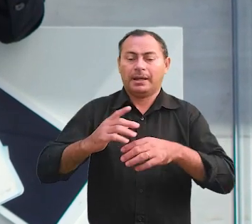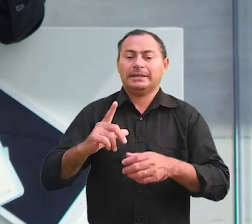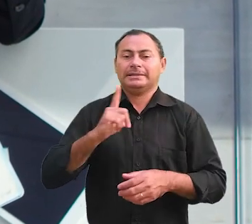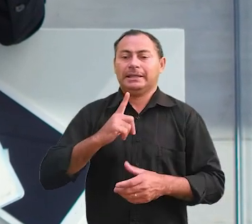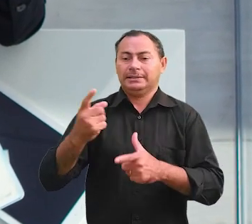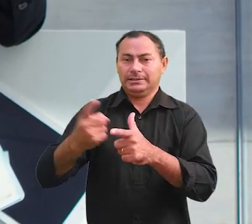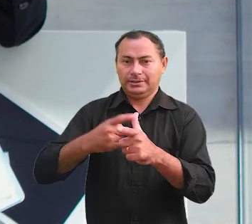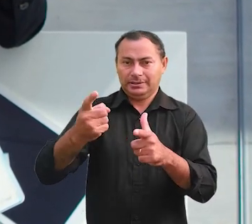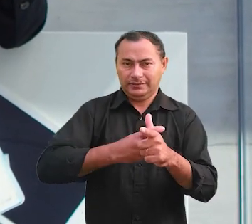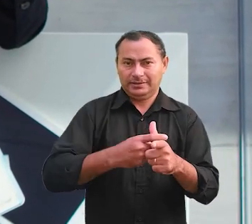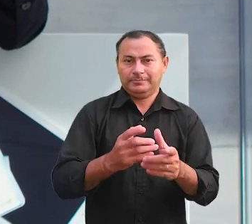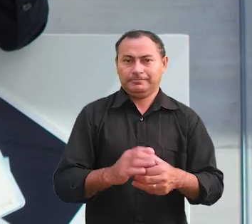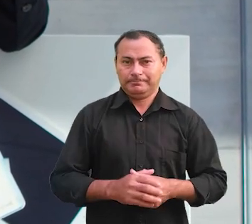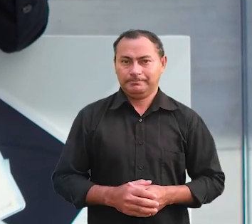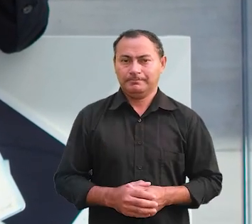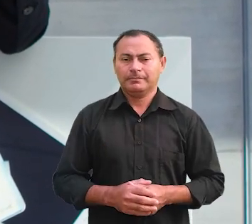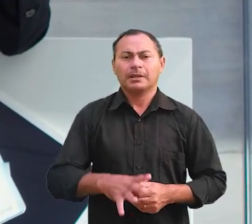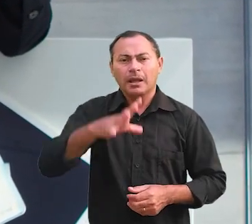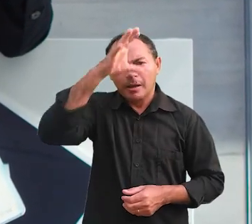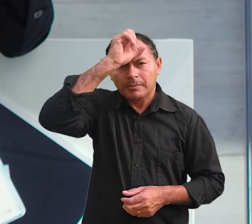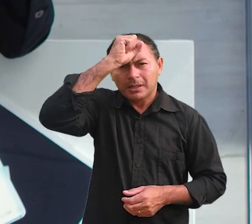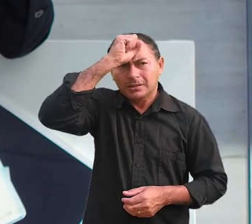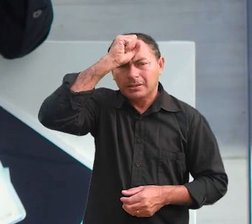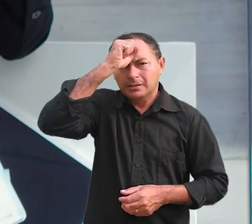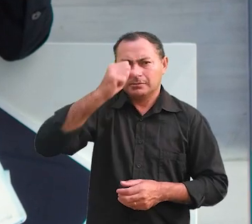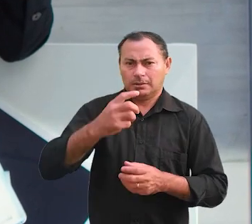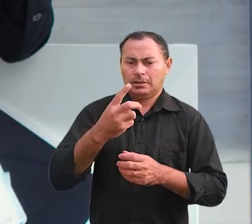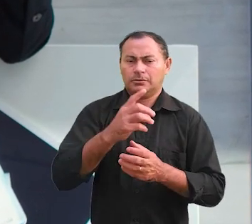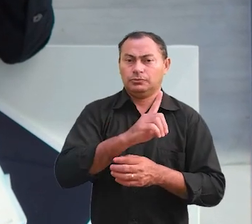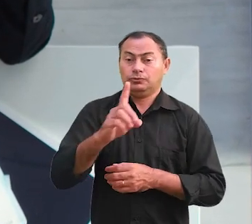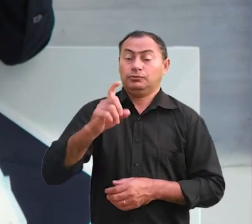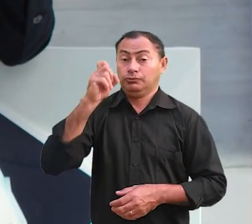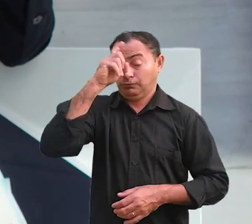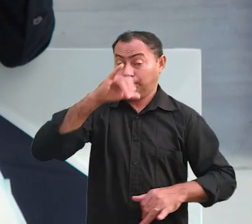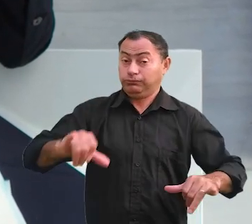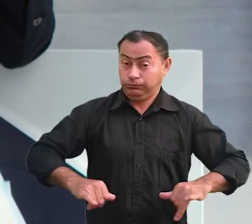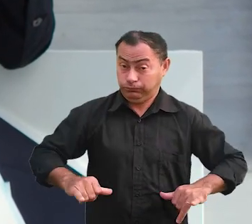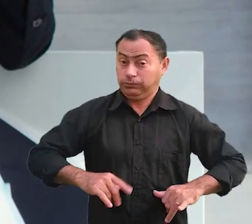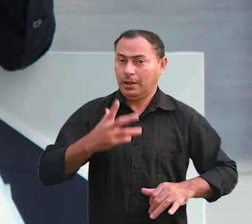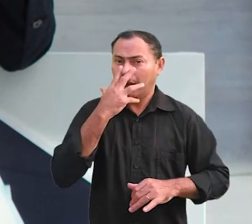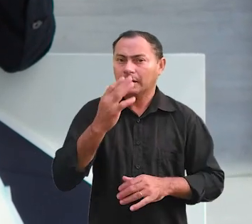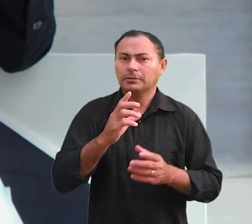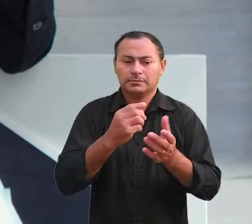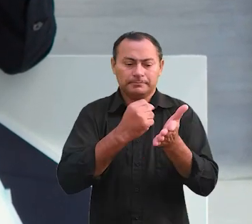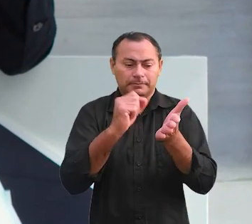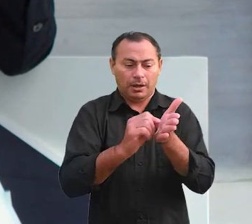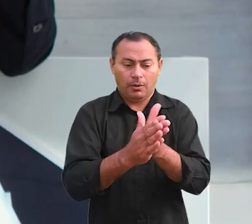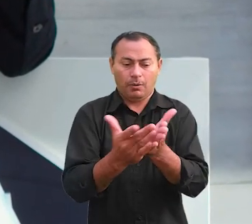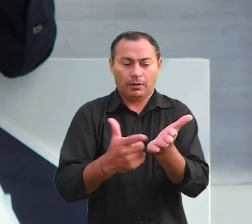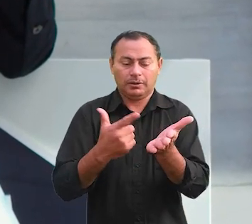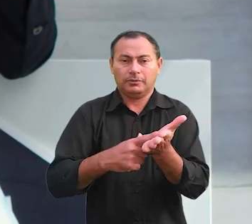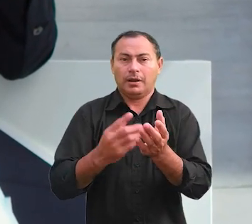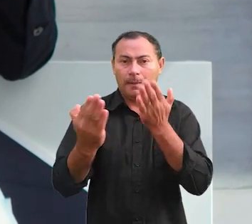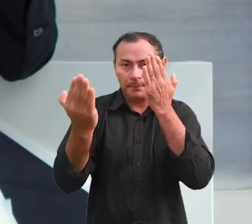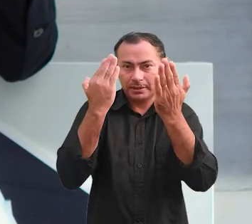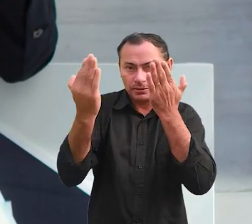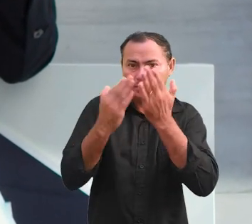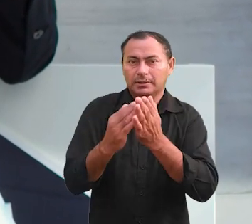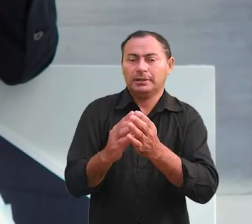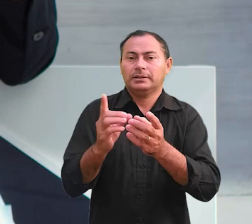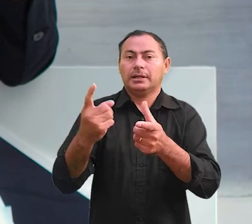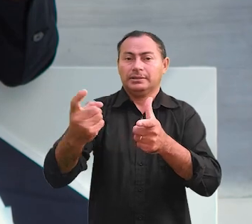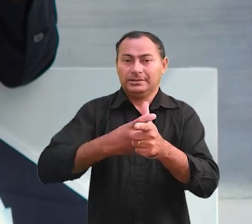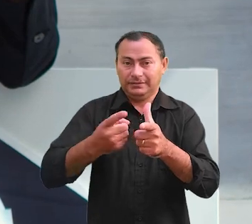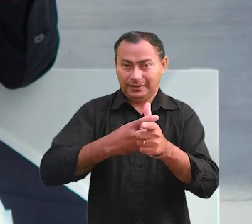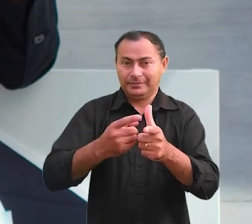mais contraem dívidas aprendi isso às duras penas acho que poderia tá escrevendo um livro sobre a